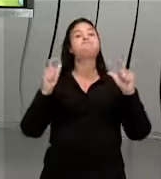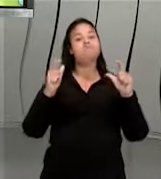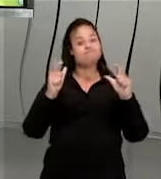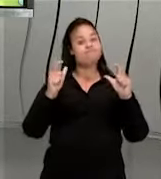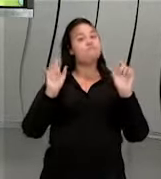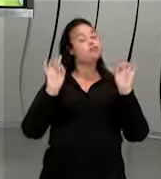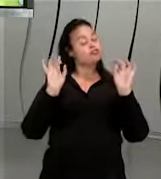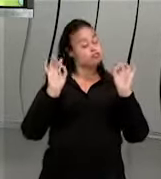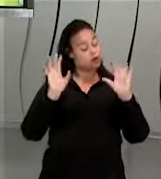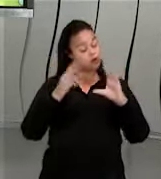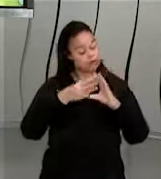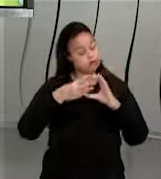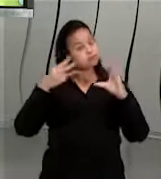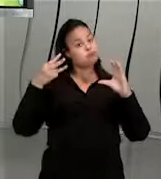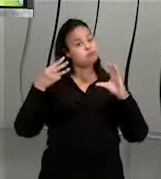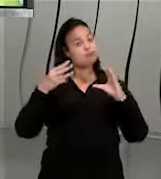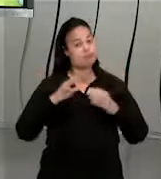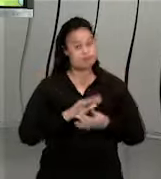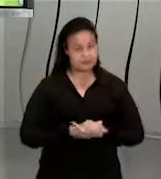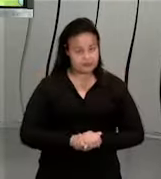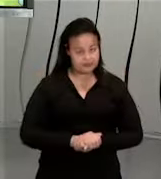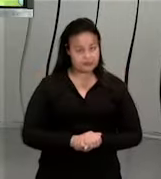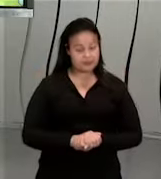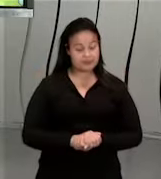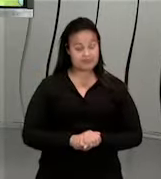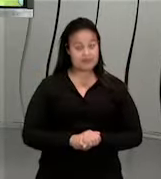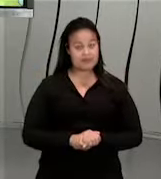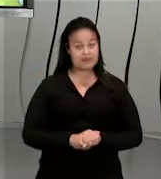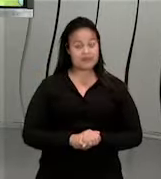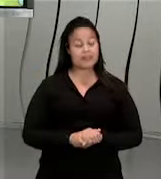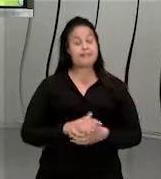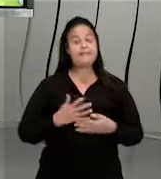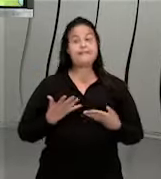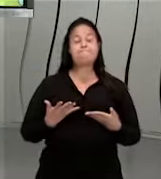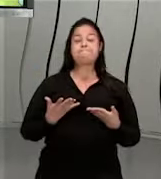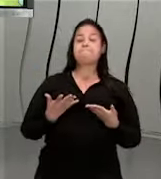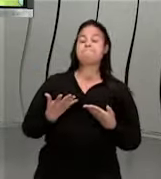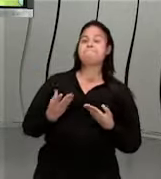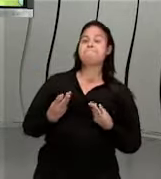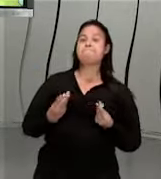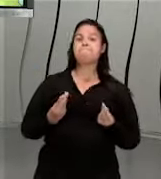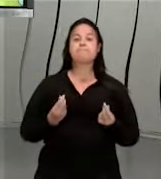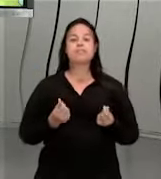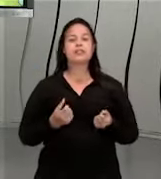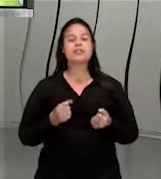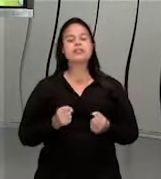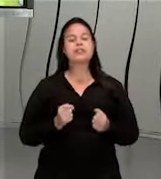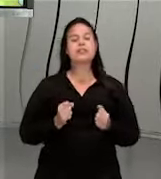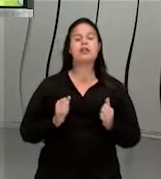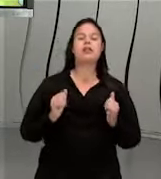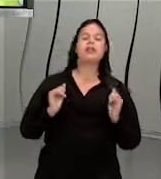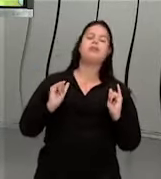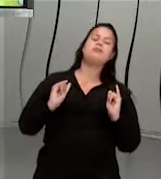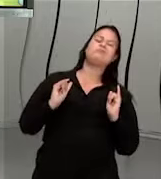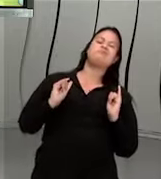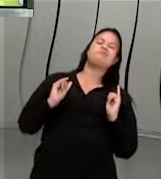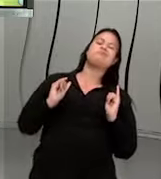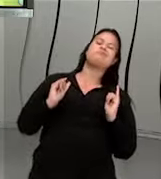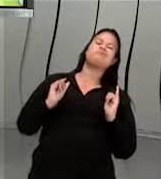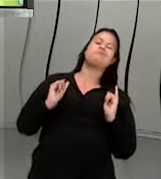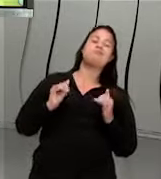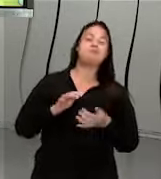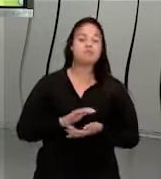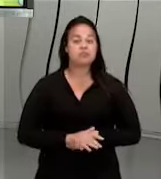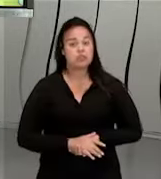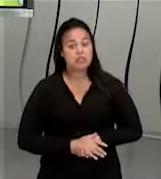Quando a gente aumenta, né, assim, quando a gente tem hábitos sedentários, quando a gente tem uma